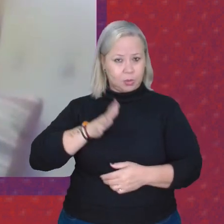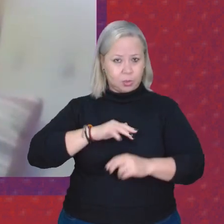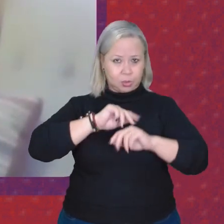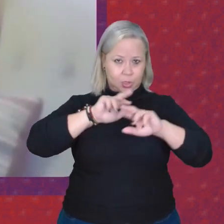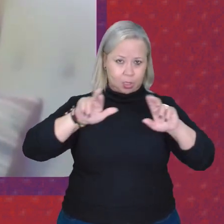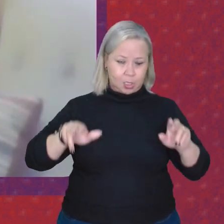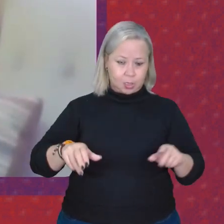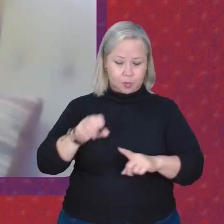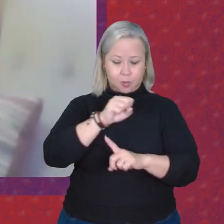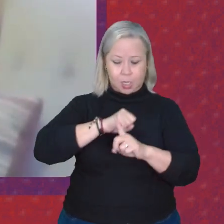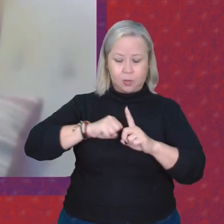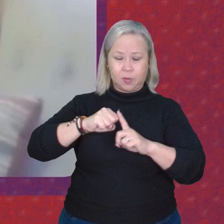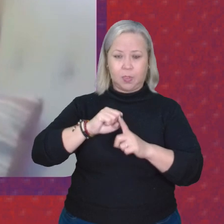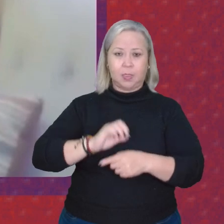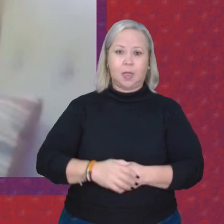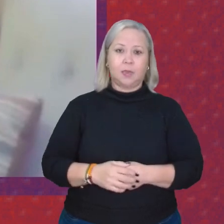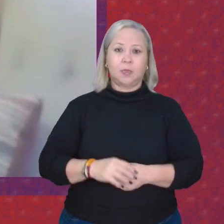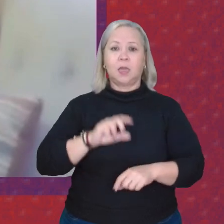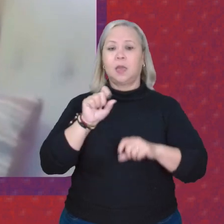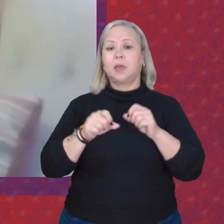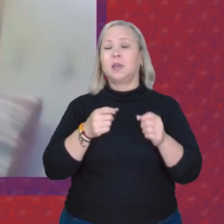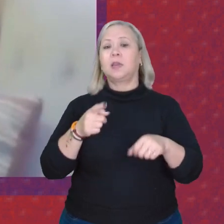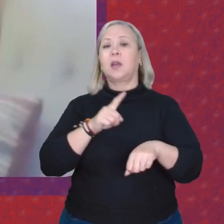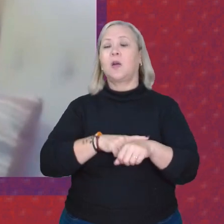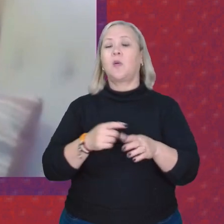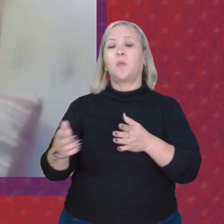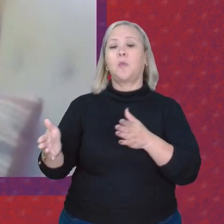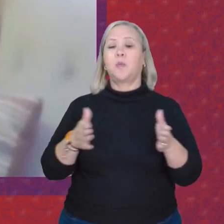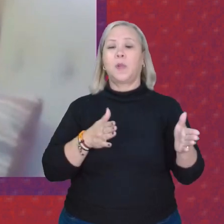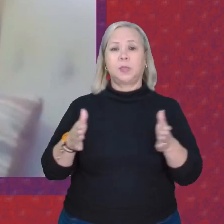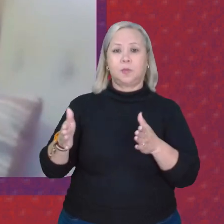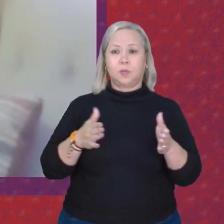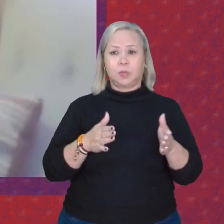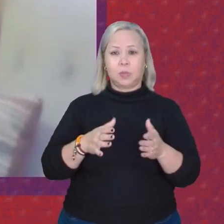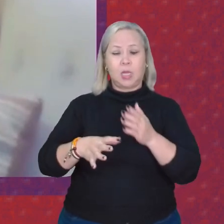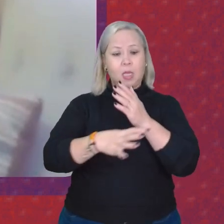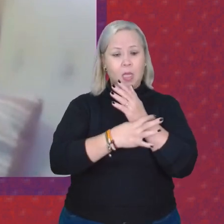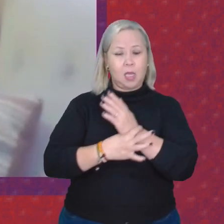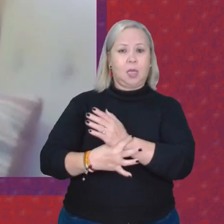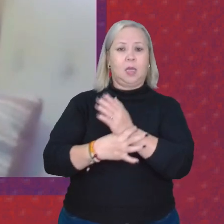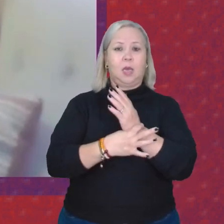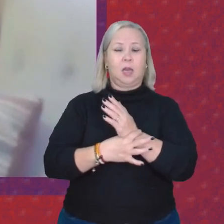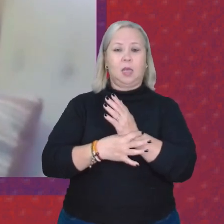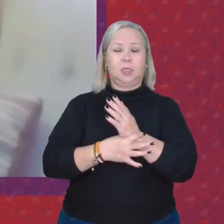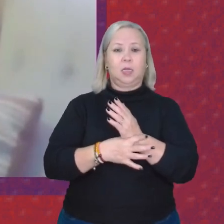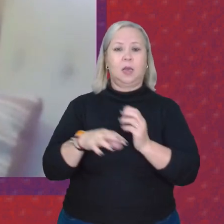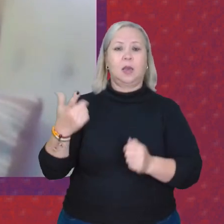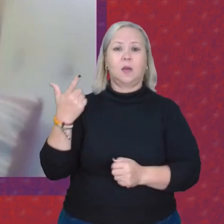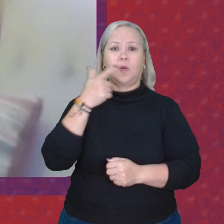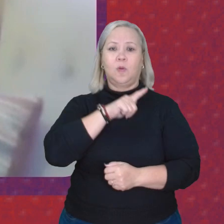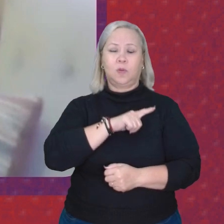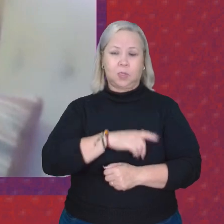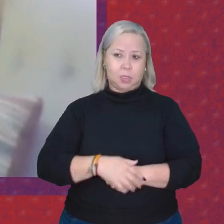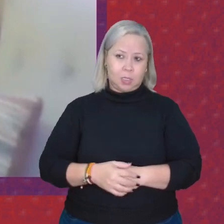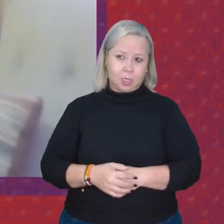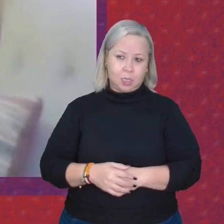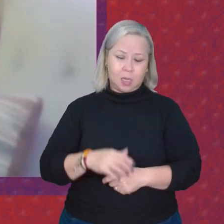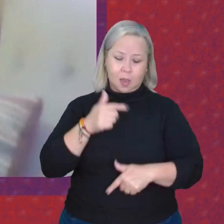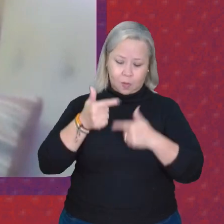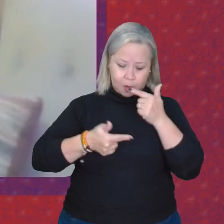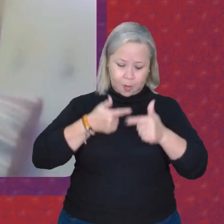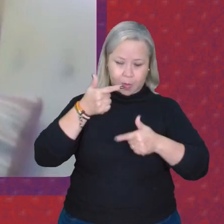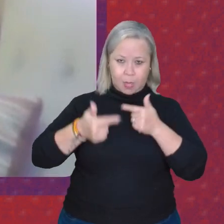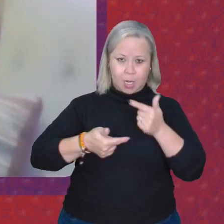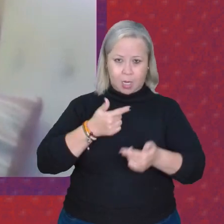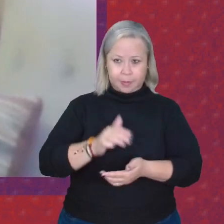para a sociedade e que, ao mesmo tempo, garanta o acesso ao emprego.